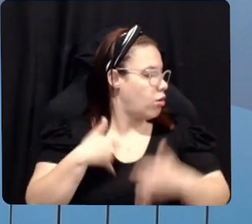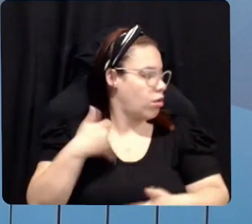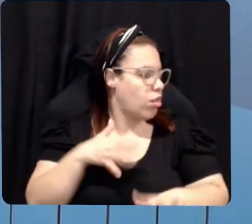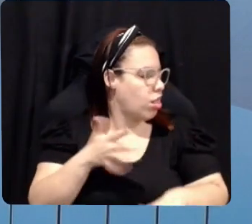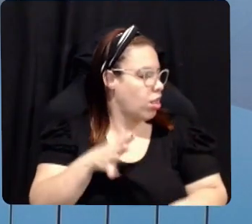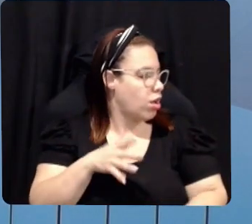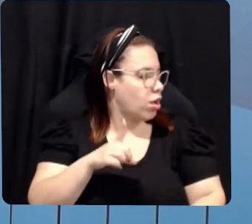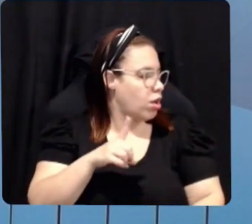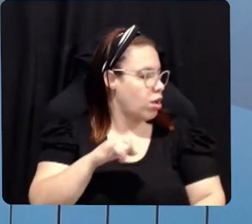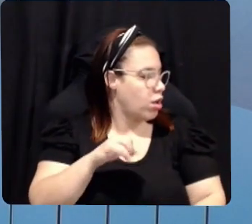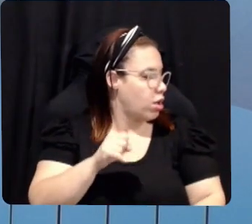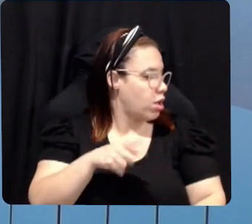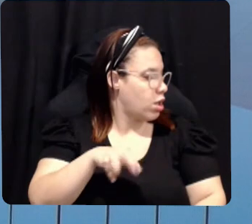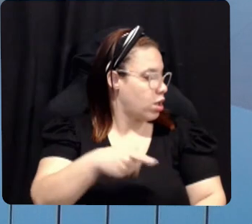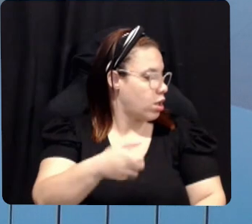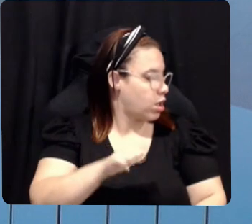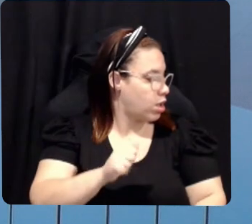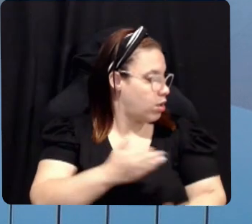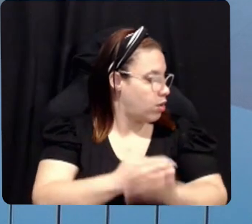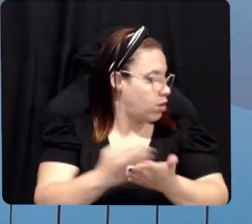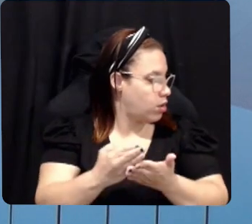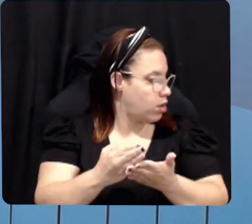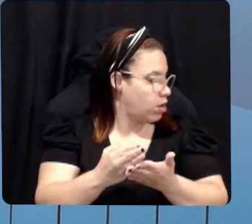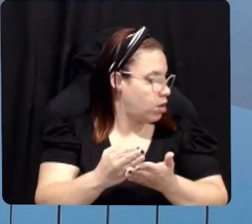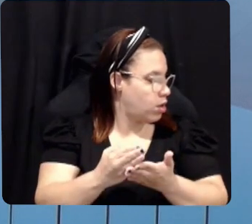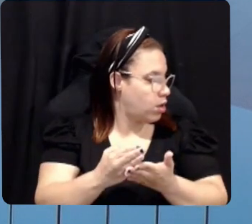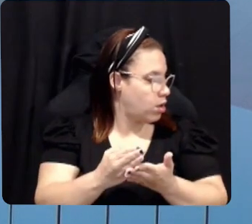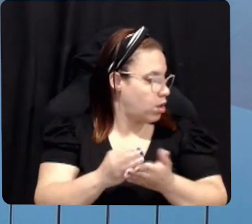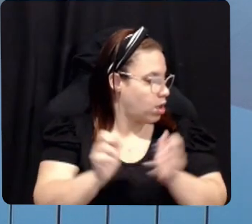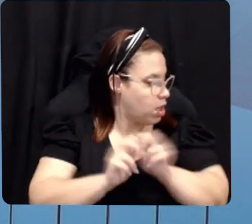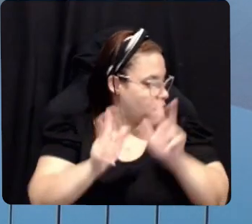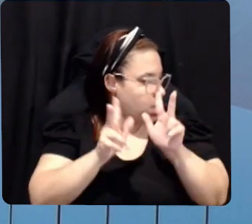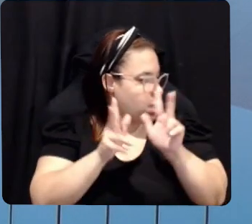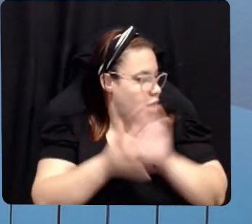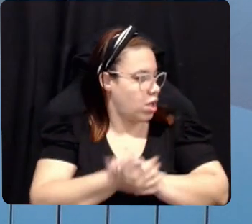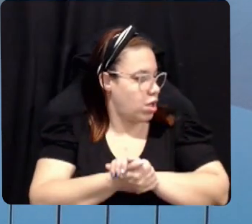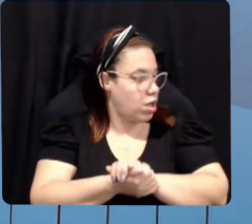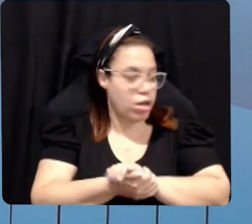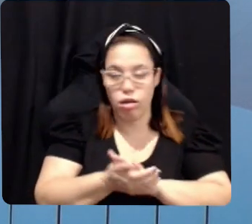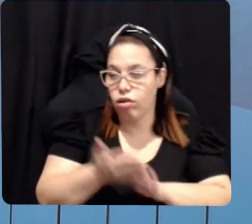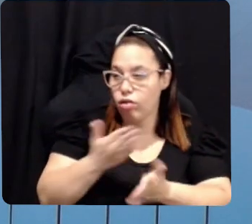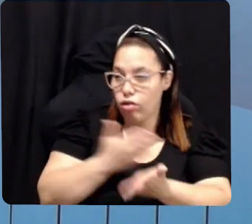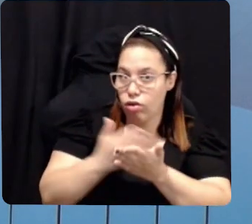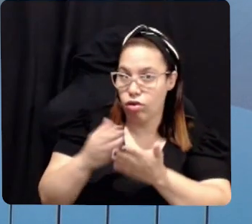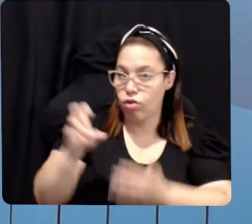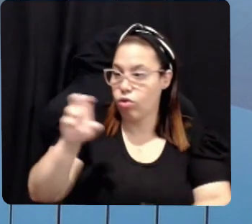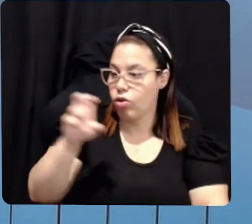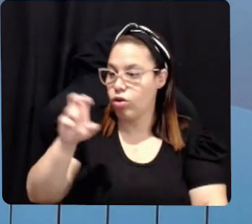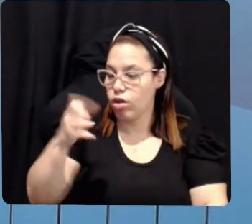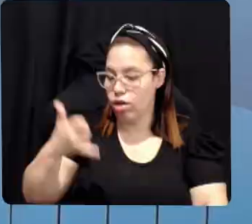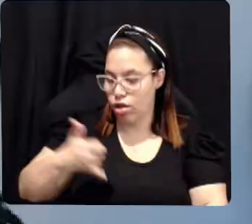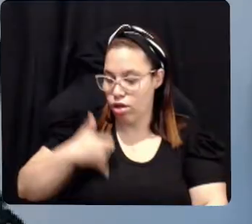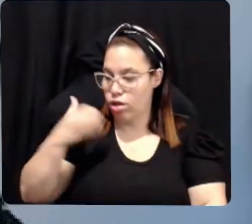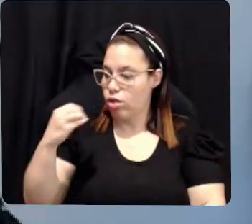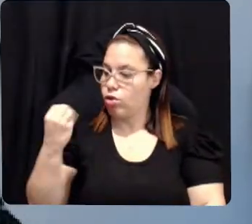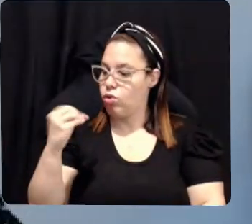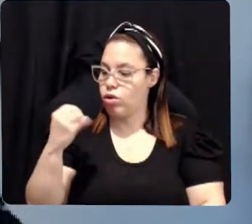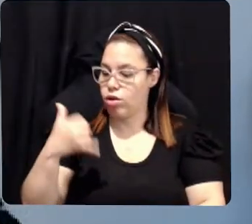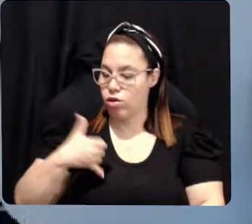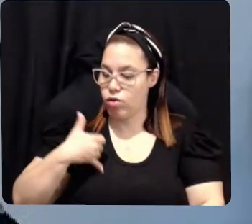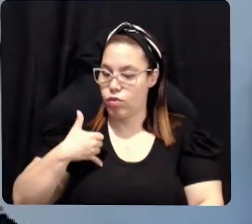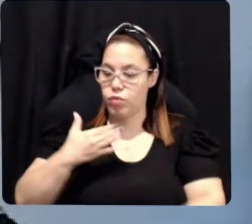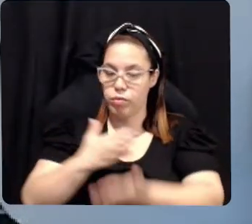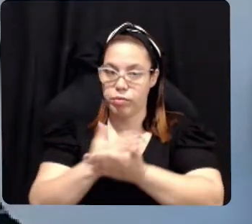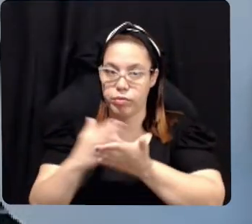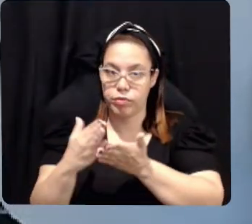faixa etária mais ou menos que essa dislexia ela começa a dar esses sinais? A partir dos